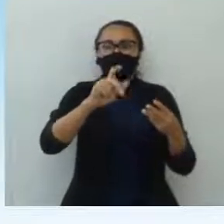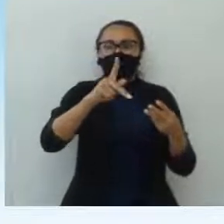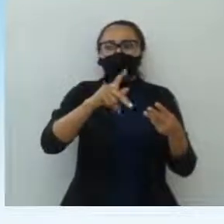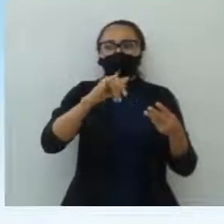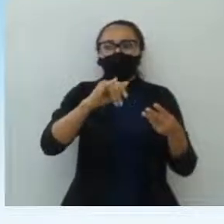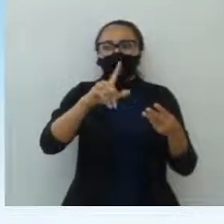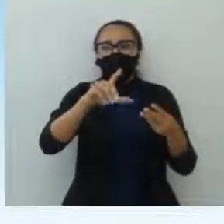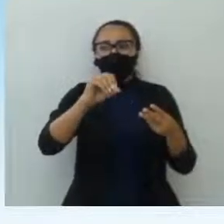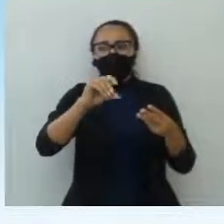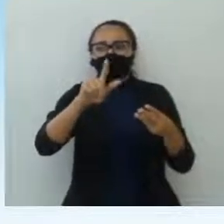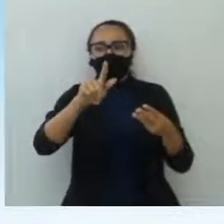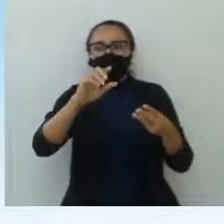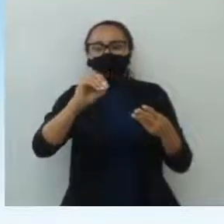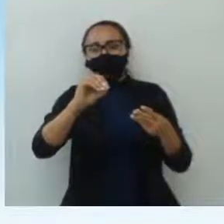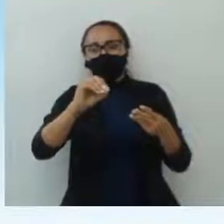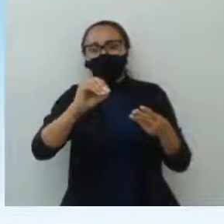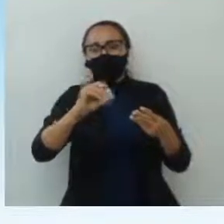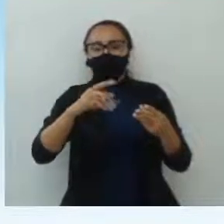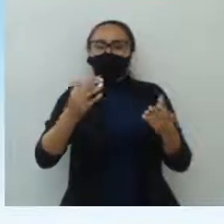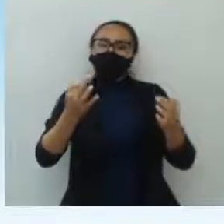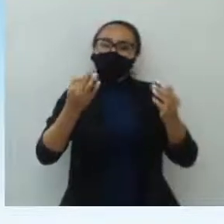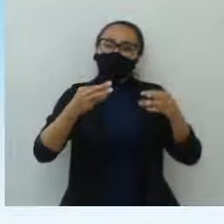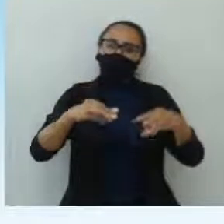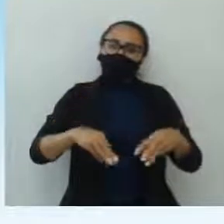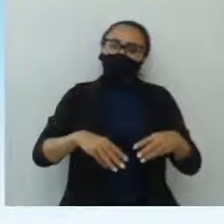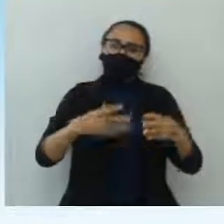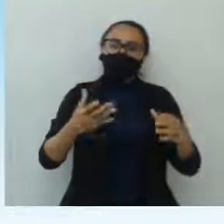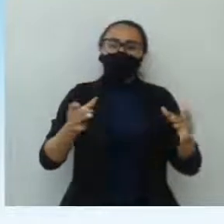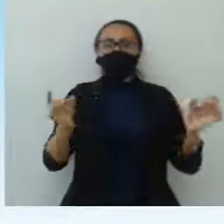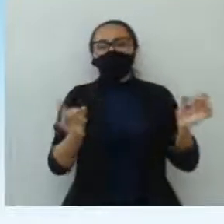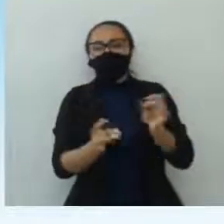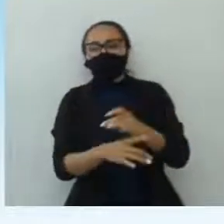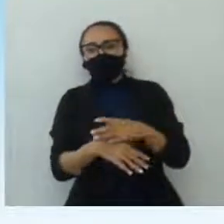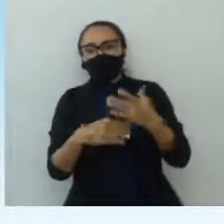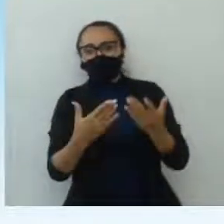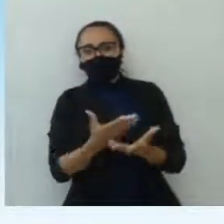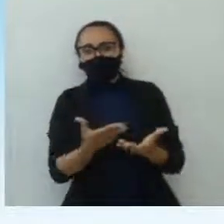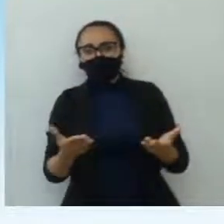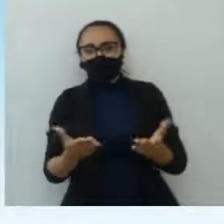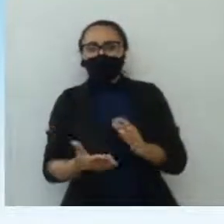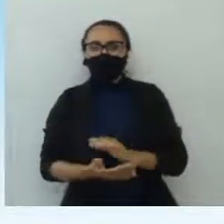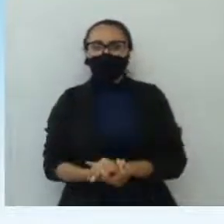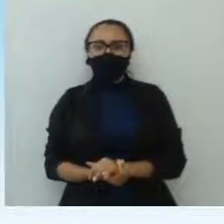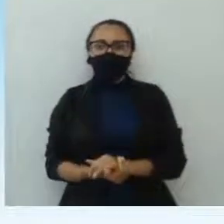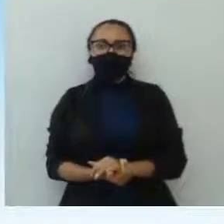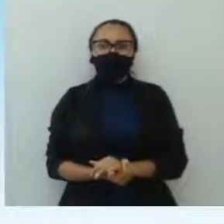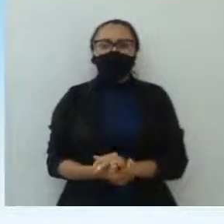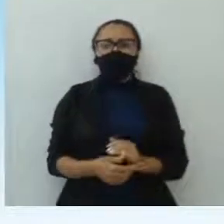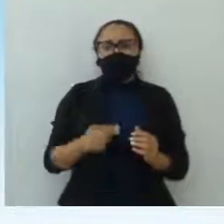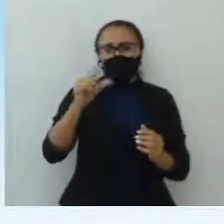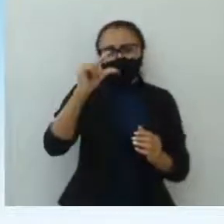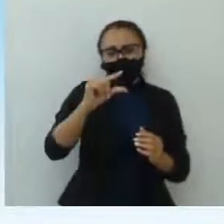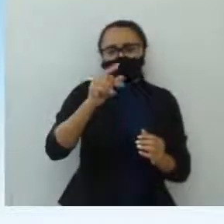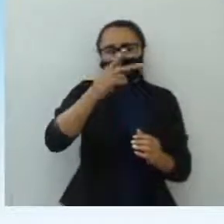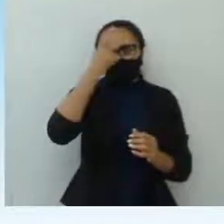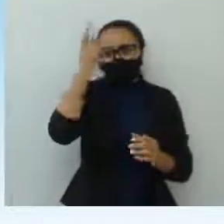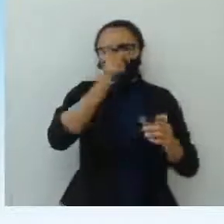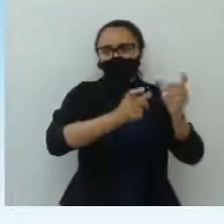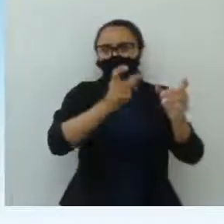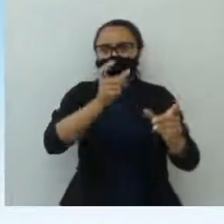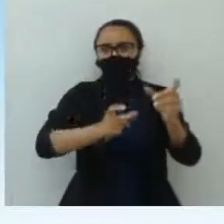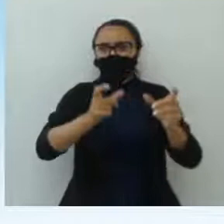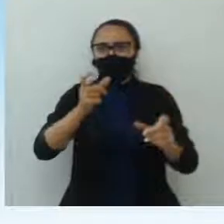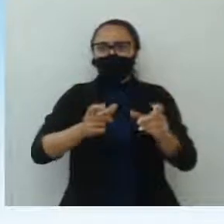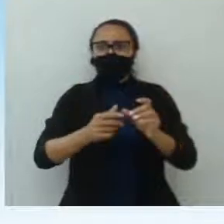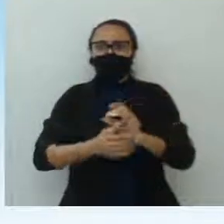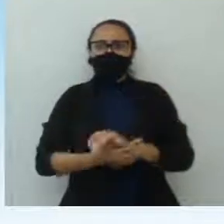o ápice da questão, e o epílogo é o finalzinho, é quando se desfecha a cena. E tem poucos personagens. Essas personagens são